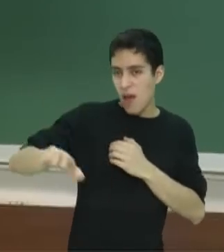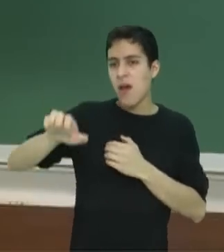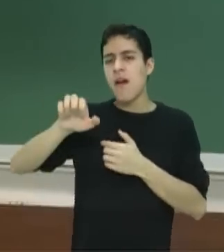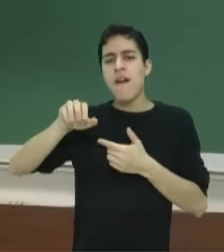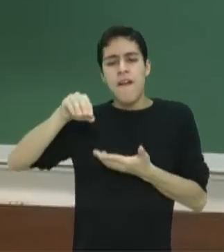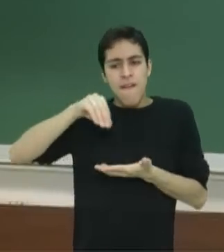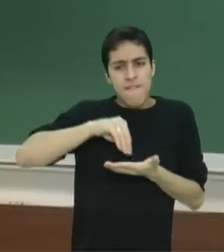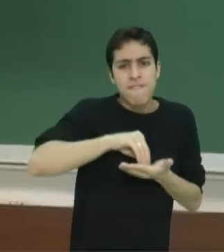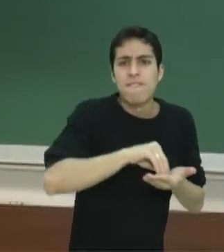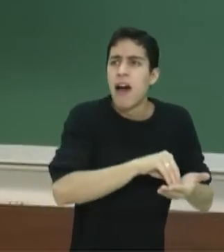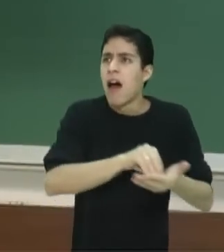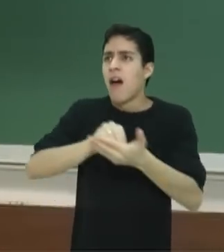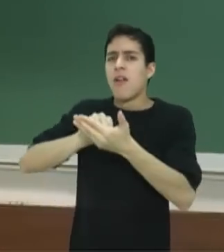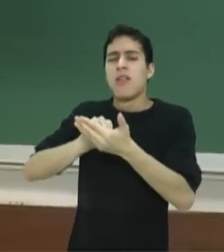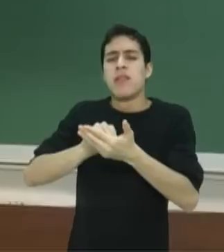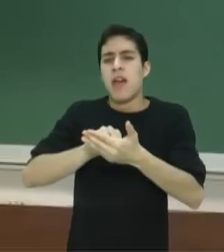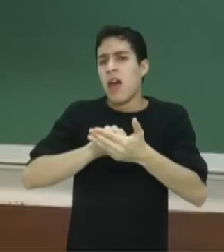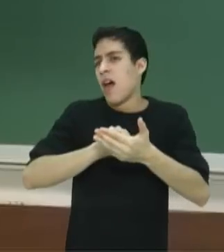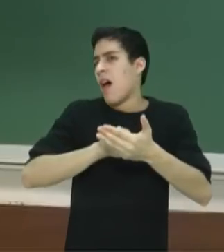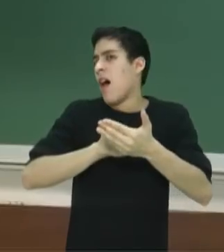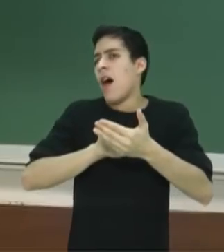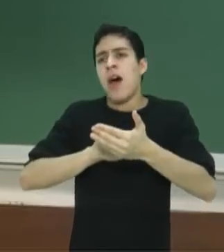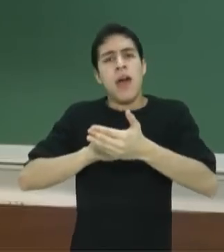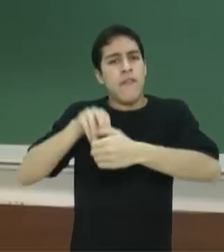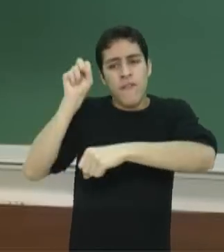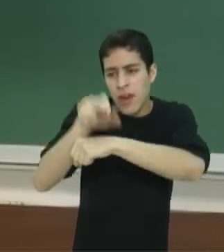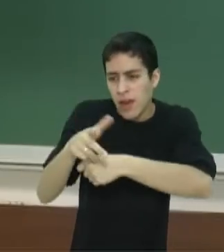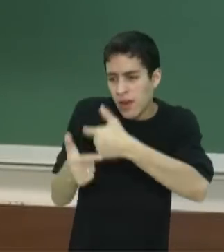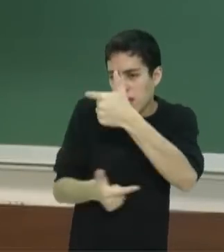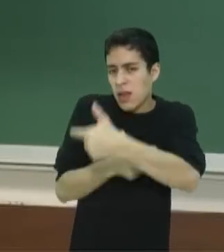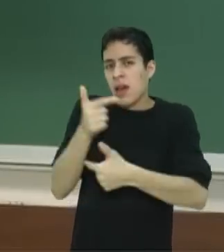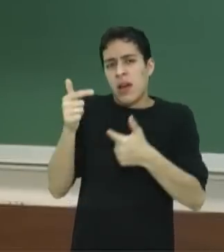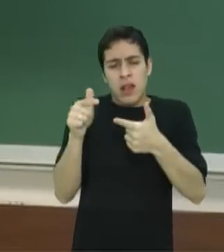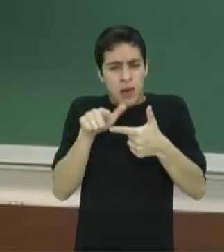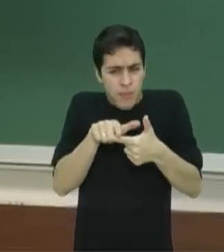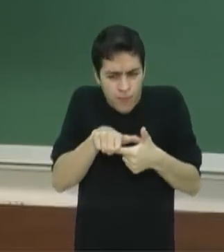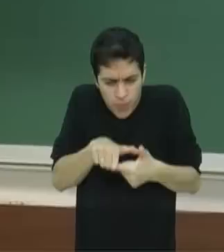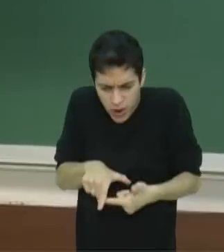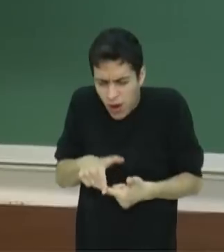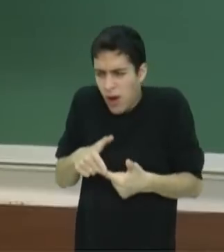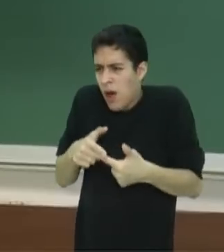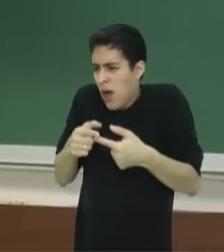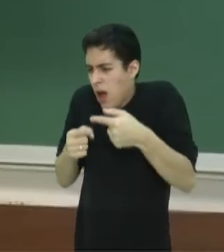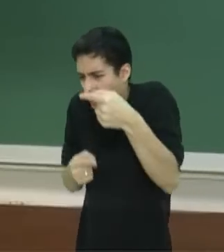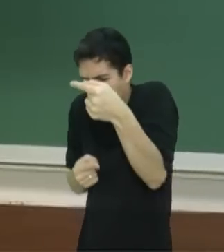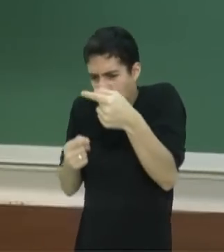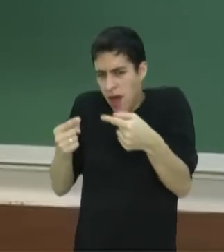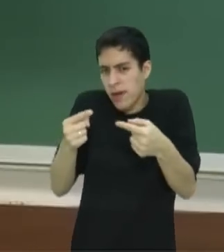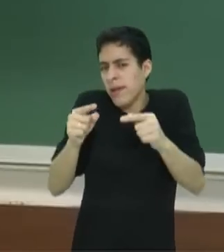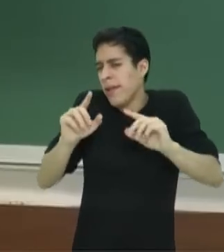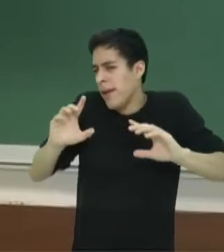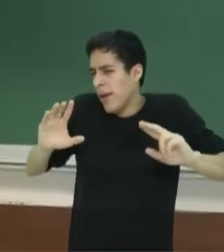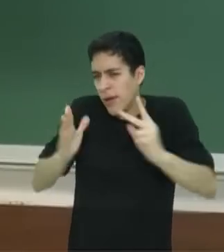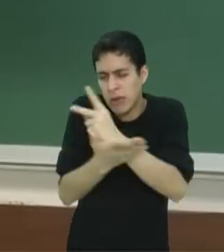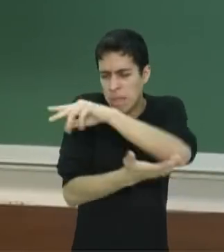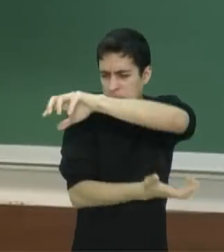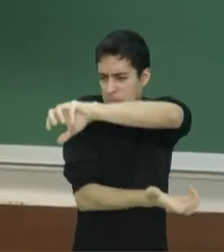questões políticas, transições políticas que geravam algumas guerras, algumas revoltas. Ou seja,